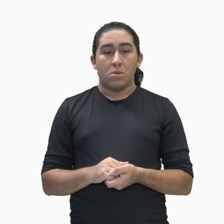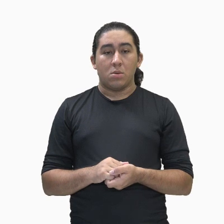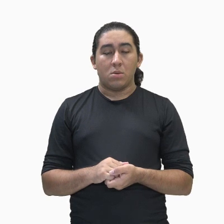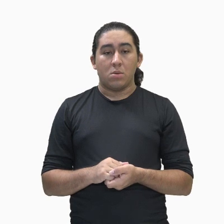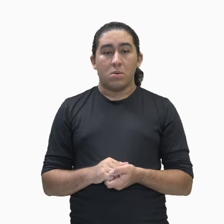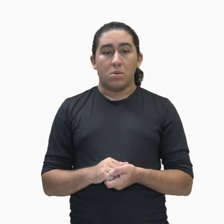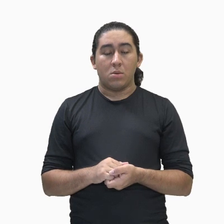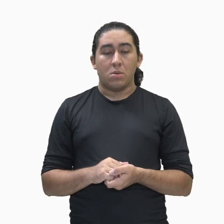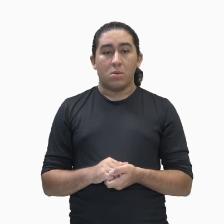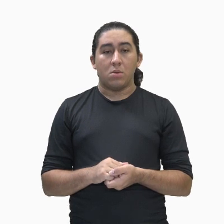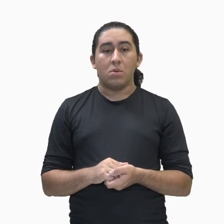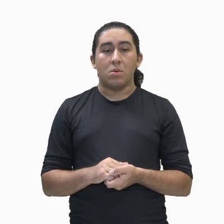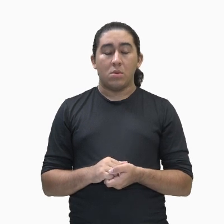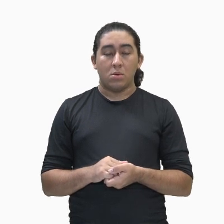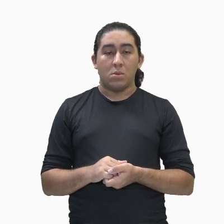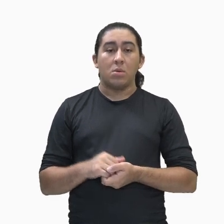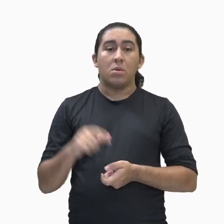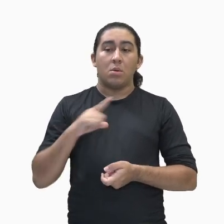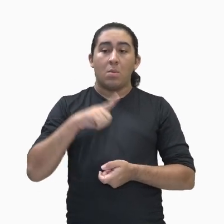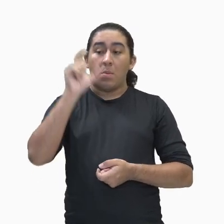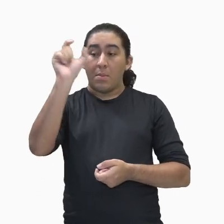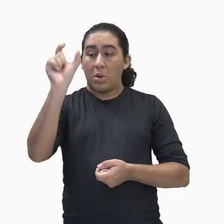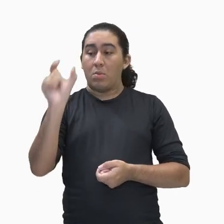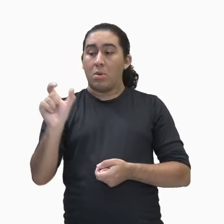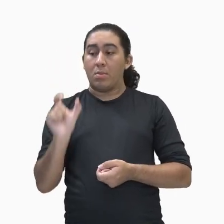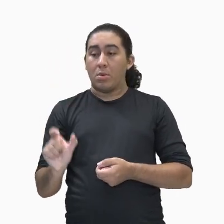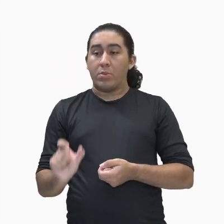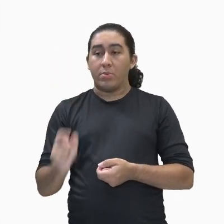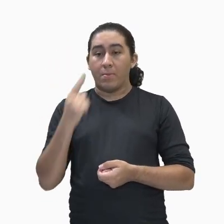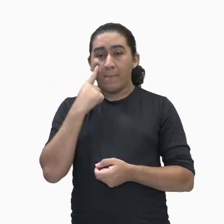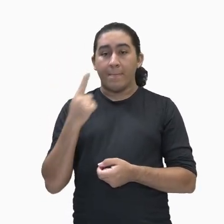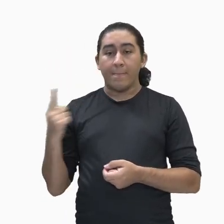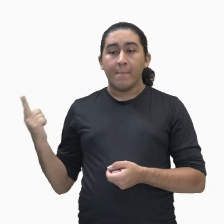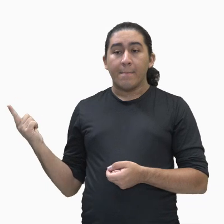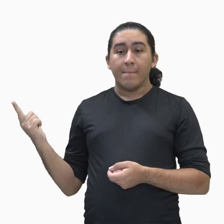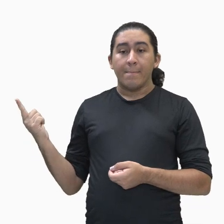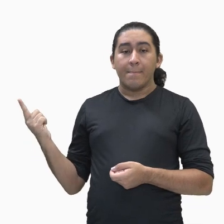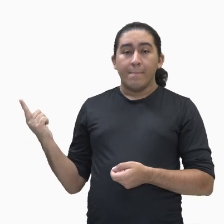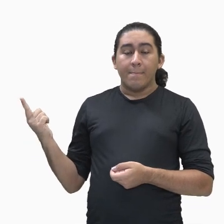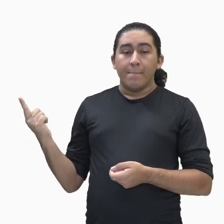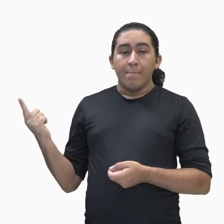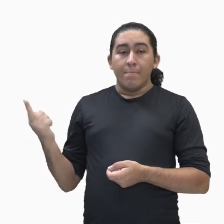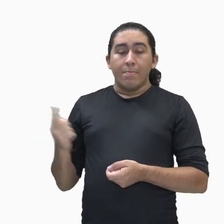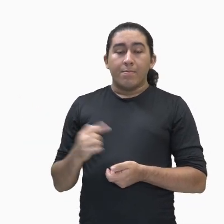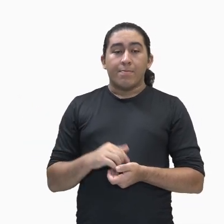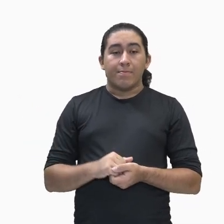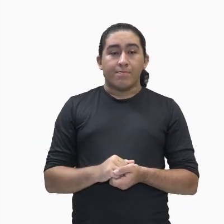a palavra tia em inglês, que é aunt. Aunt. Aunt.